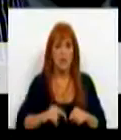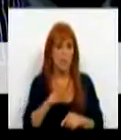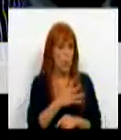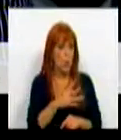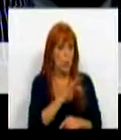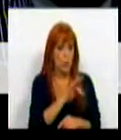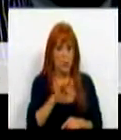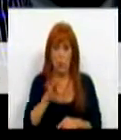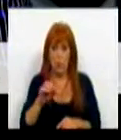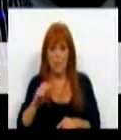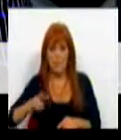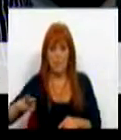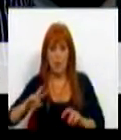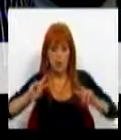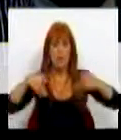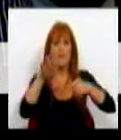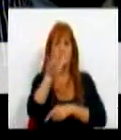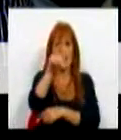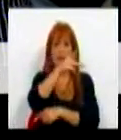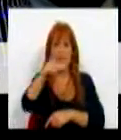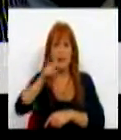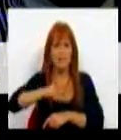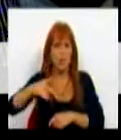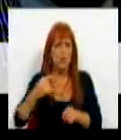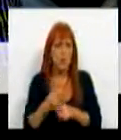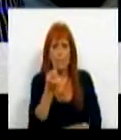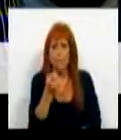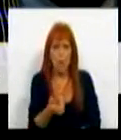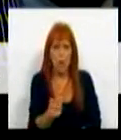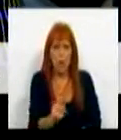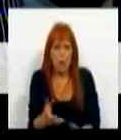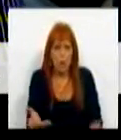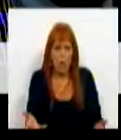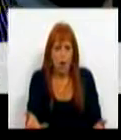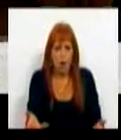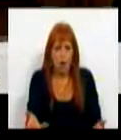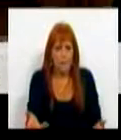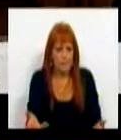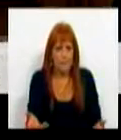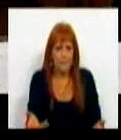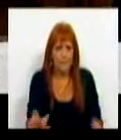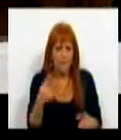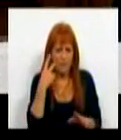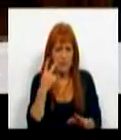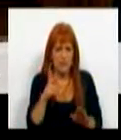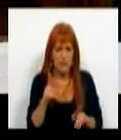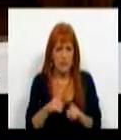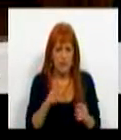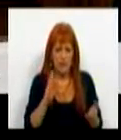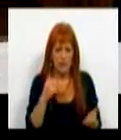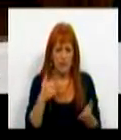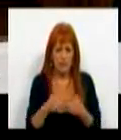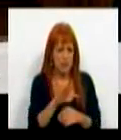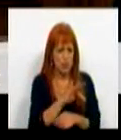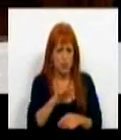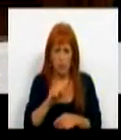passa-se 440 para 1.100 milhões. E, portanto, não é coisa pouca. Ah, não, claro que sim. Vamos lá ver. A passagem